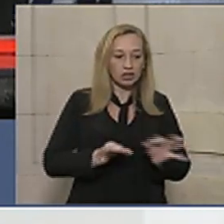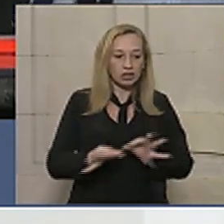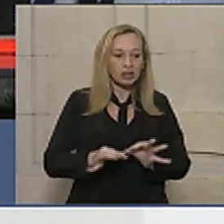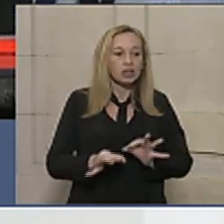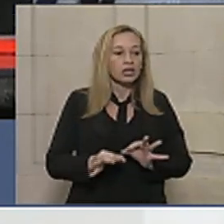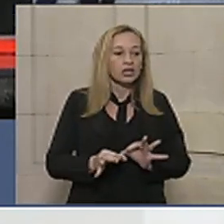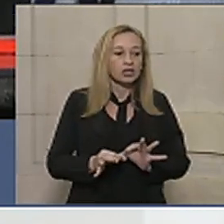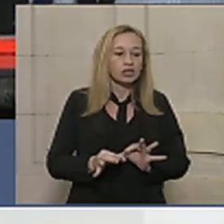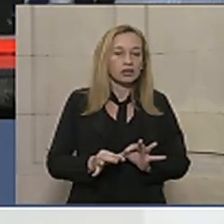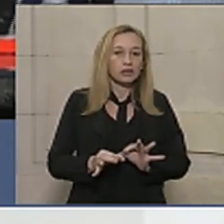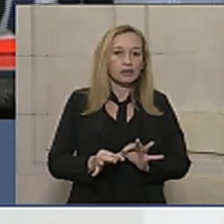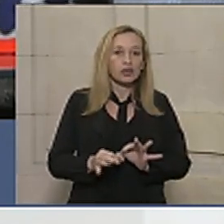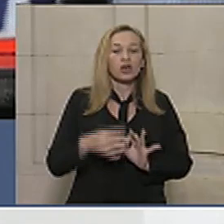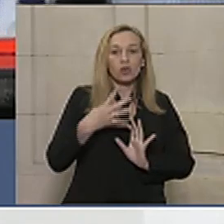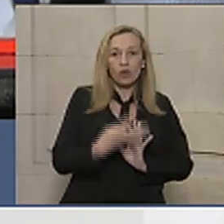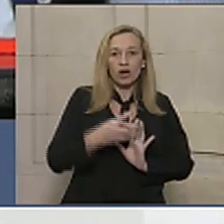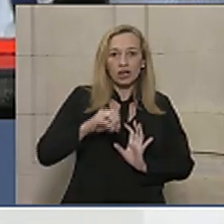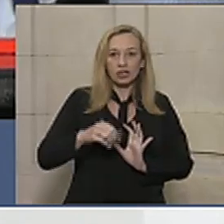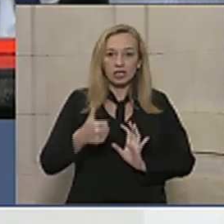lei